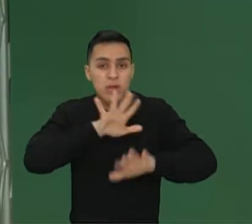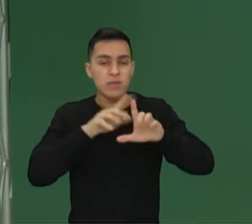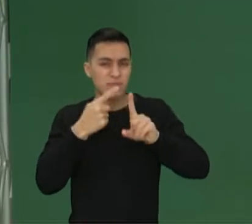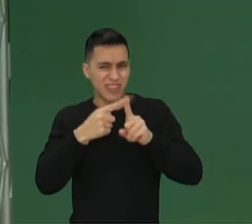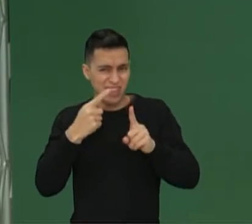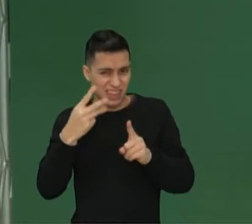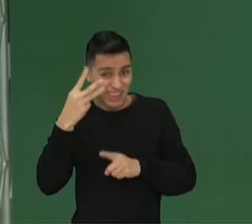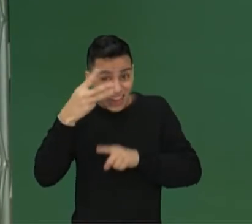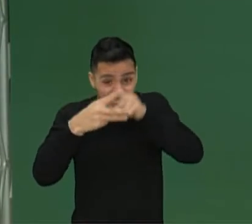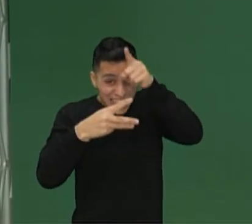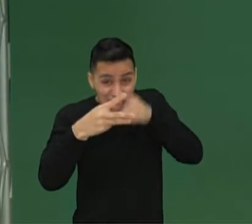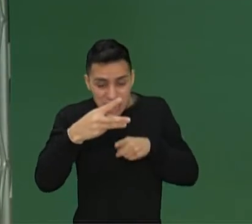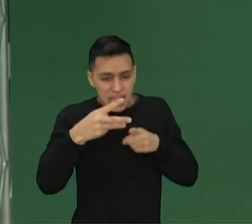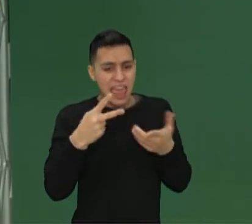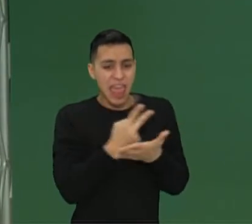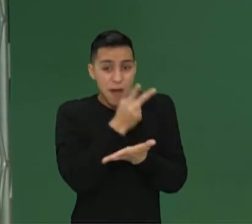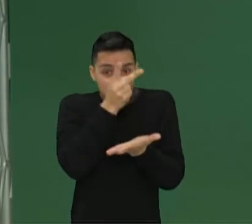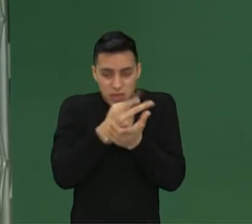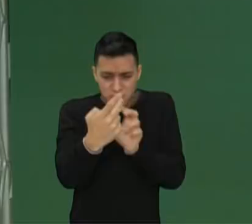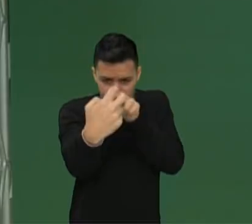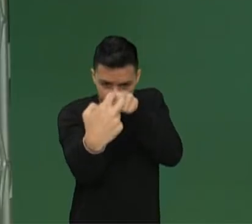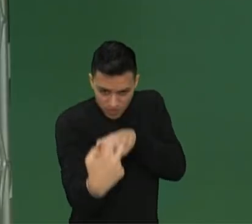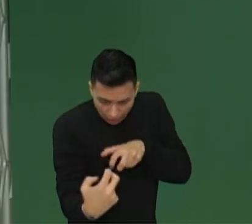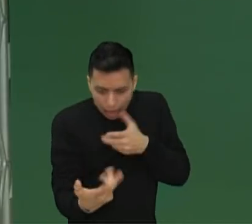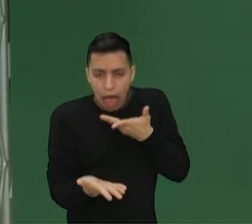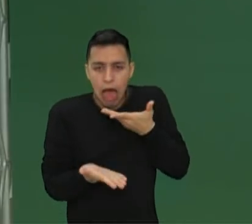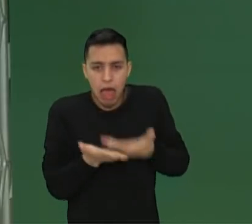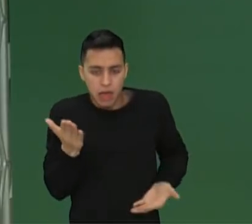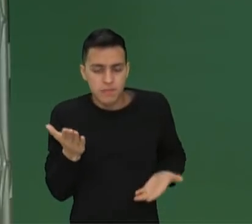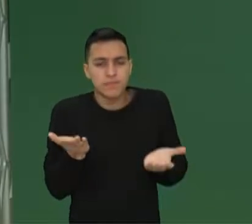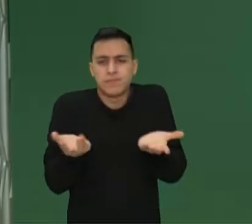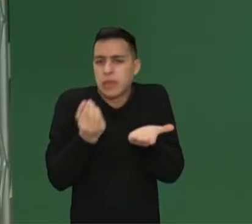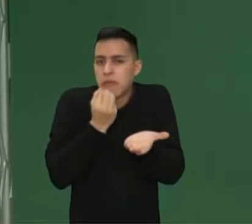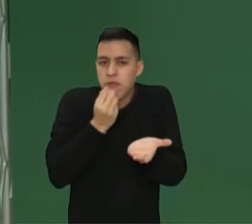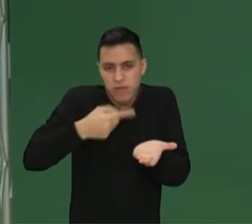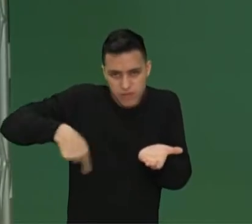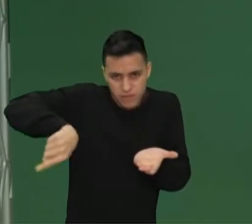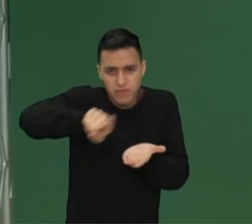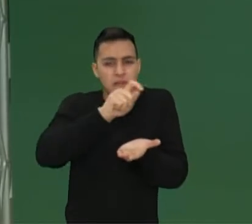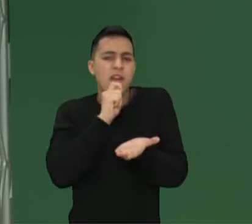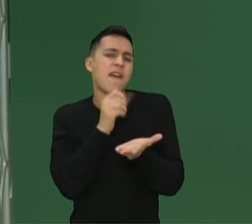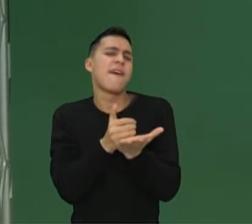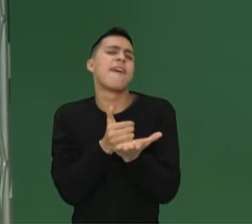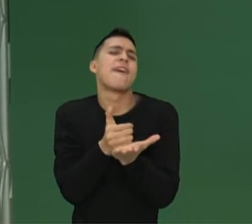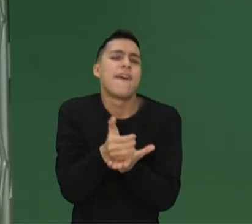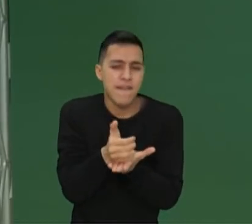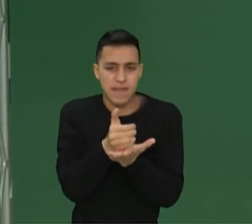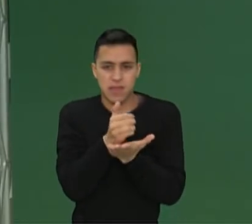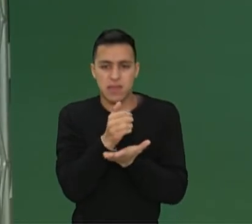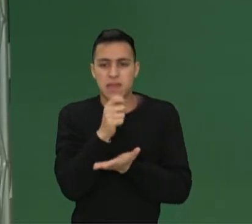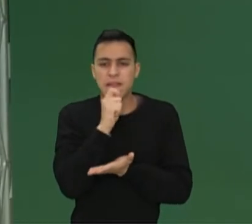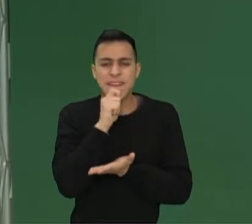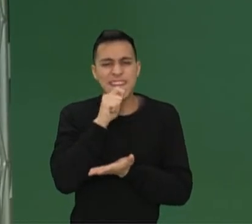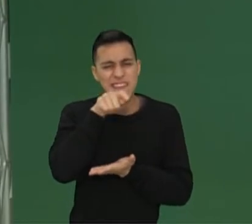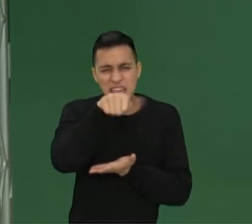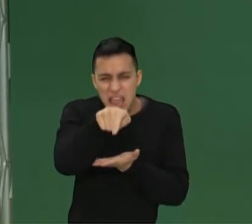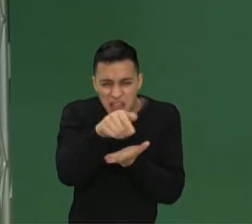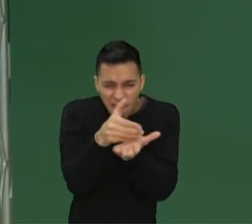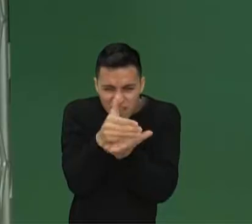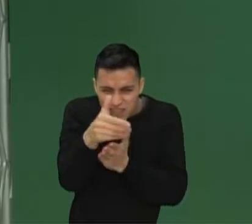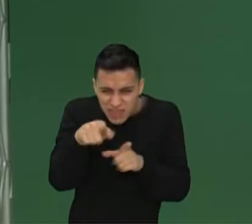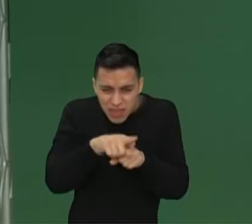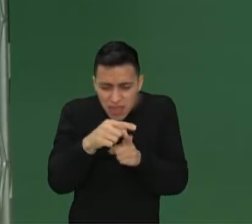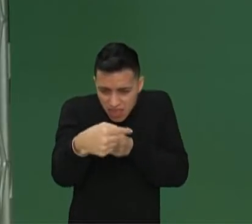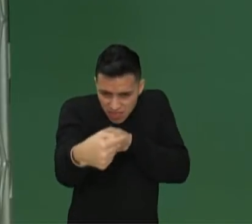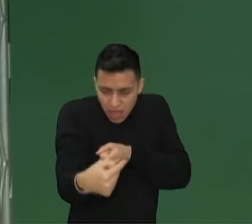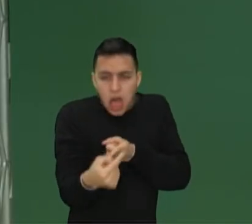3 erros que você faça na mesma partida, você perdeu. Claro assim que se você está iniciando, o seu adversário está iniciando, vocês vão ter